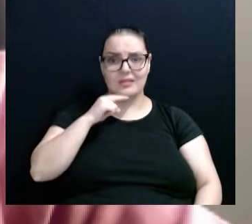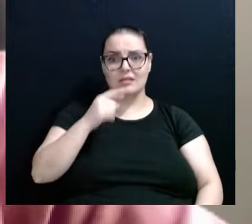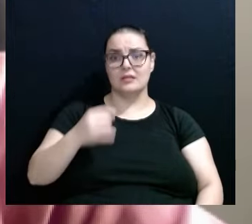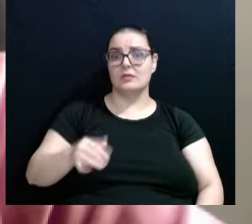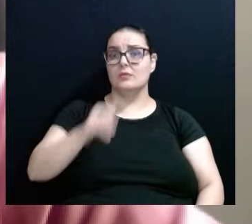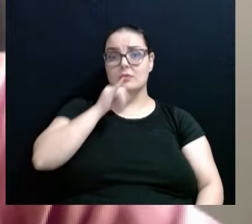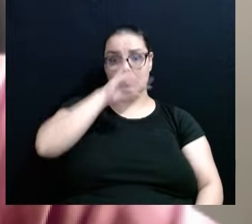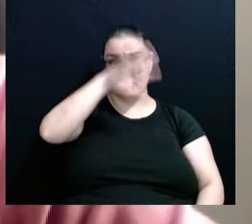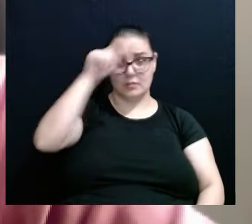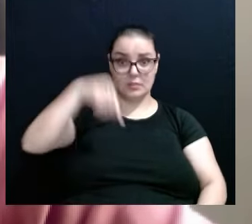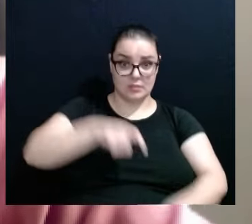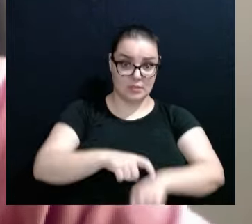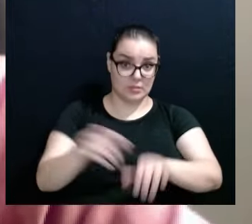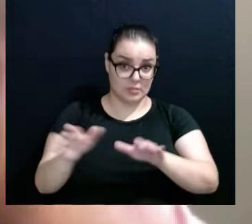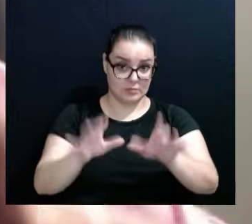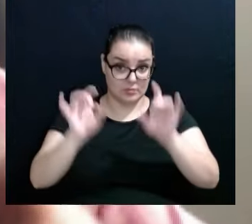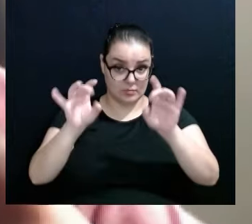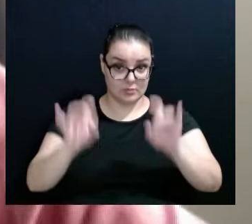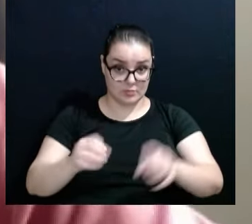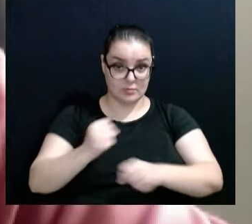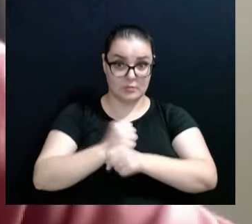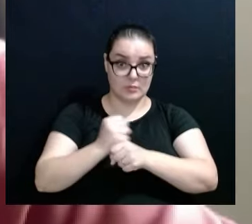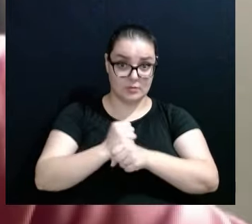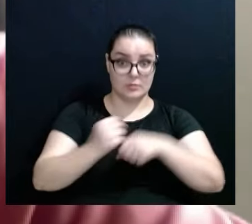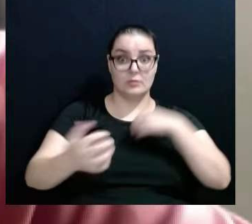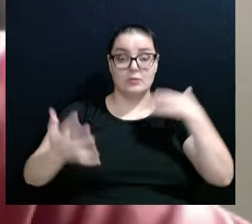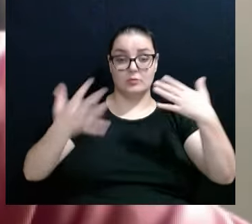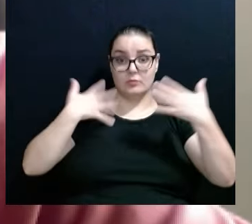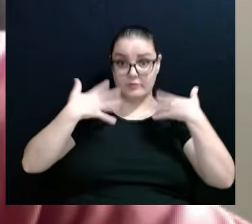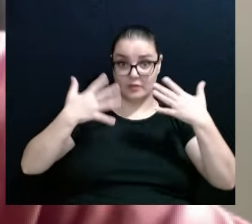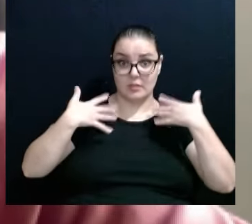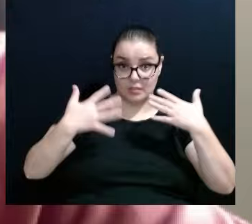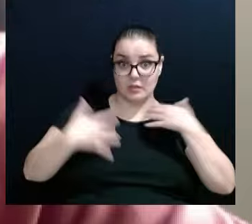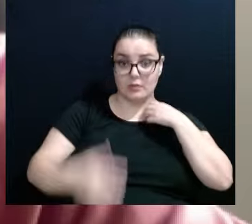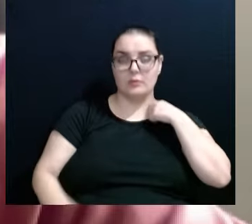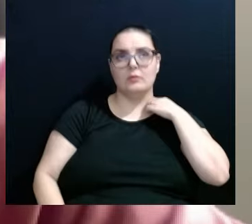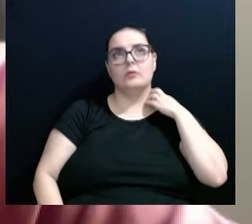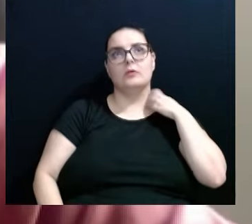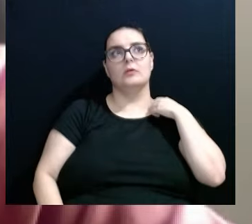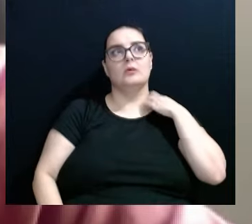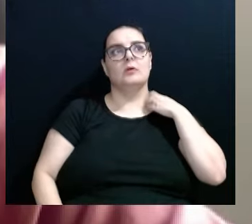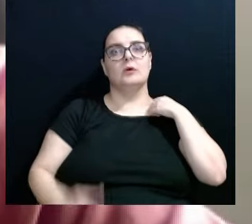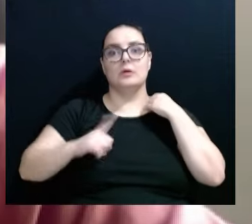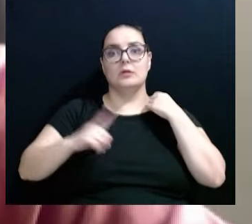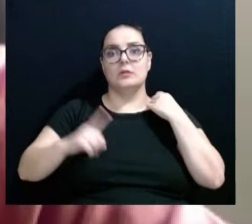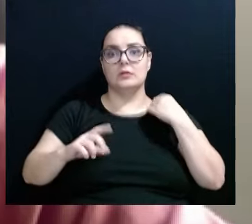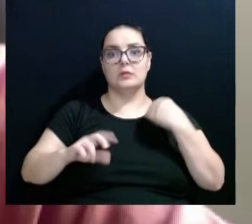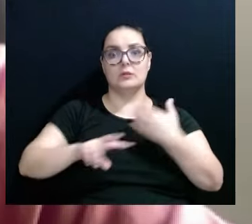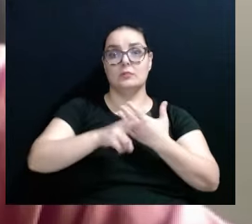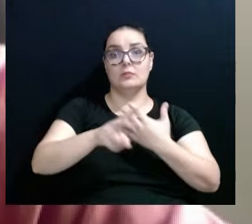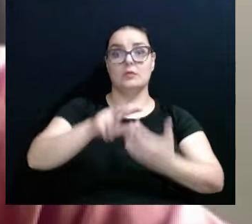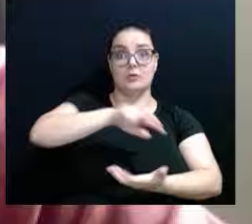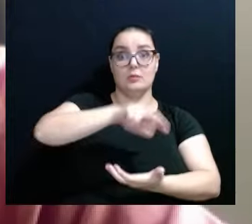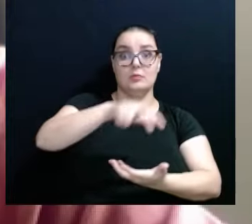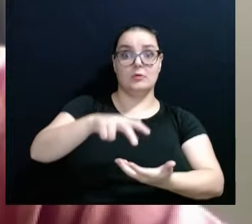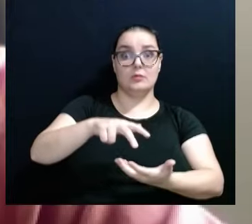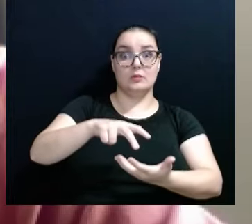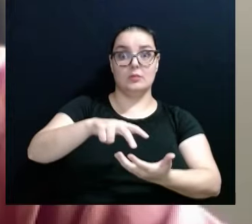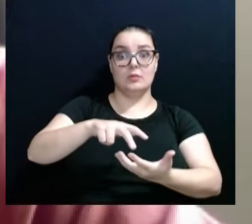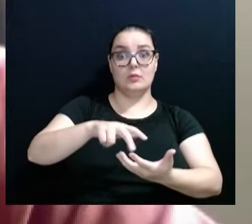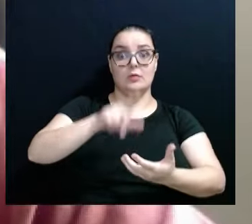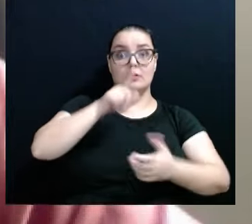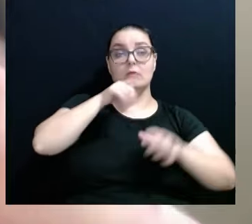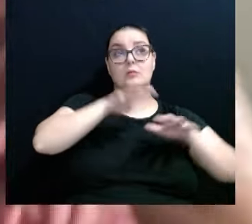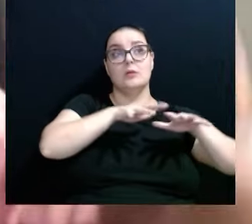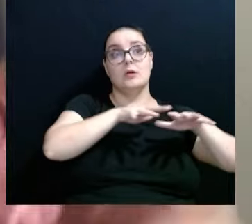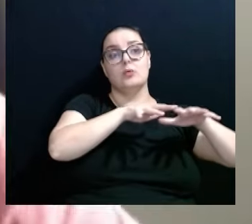gente pegar o caso da Amazônia, nesta época específica do ano, no verão, nós temos eventos meteorológicos que